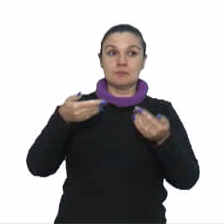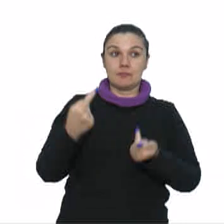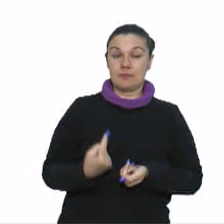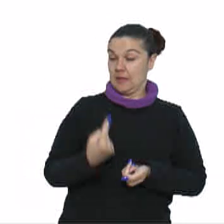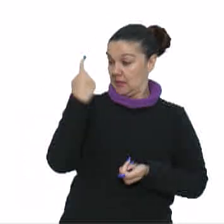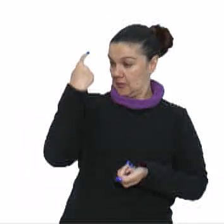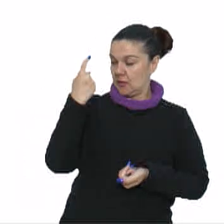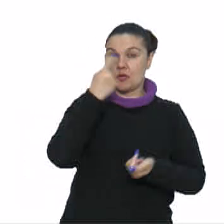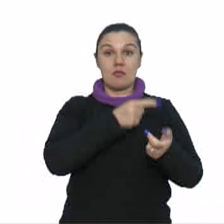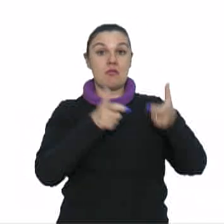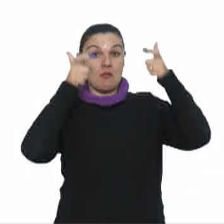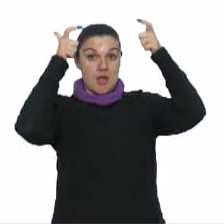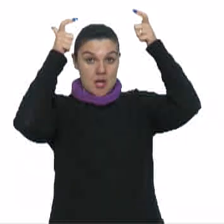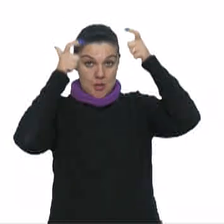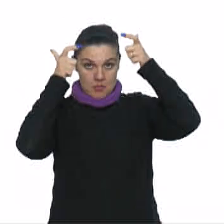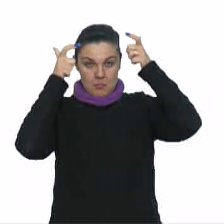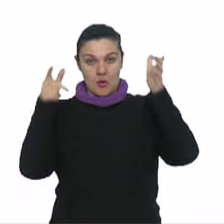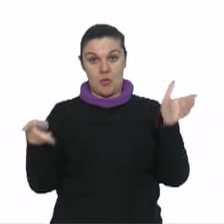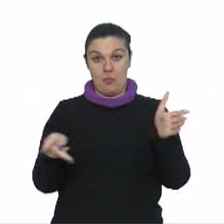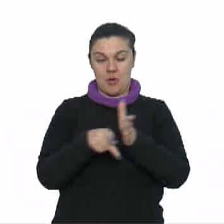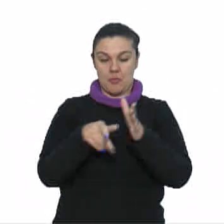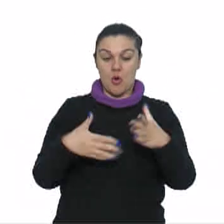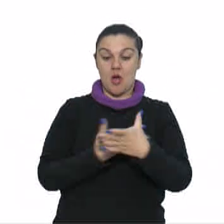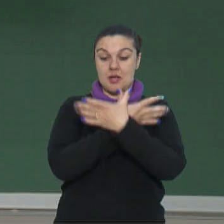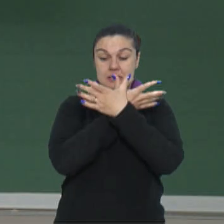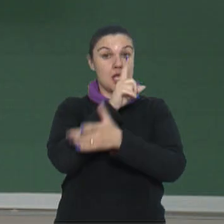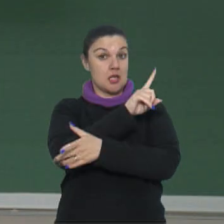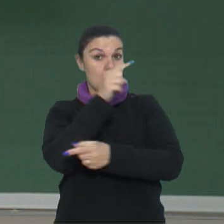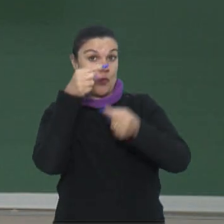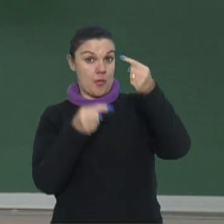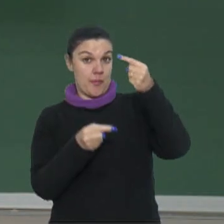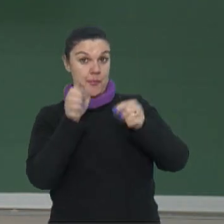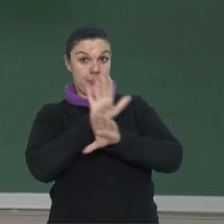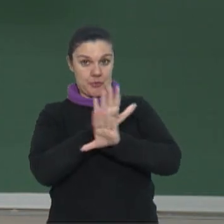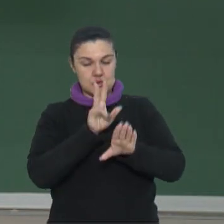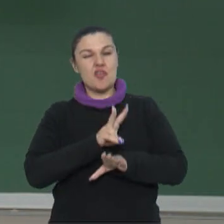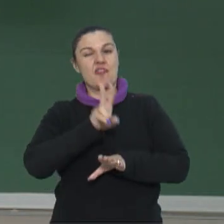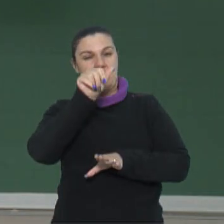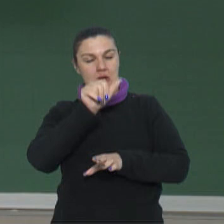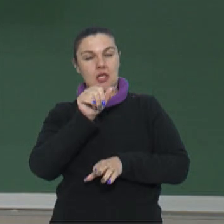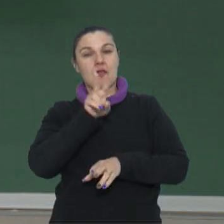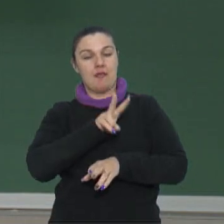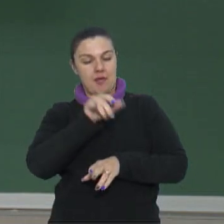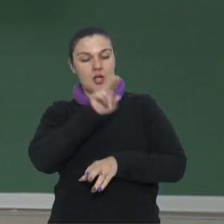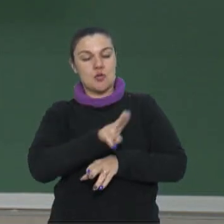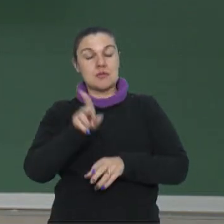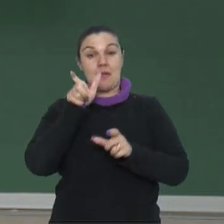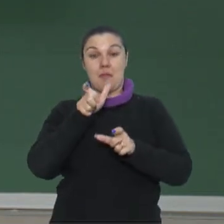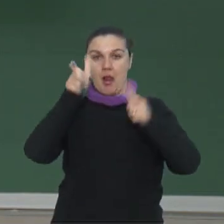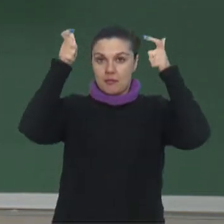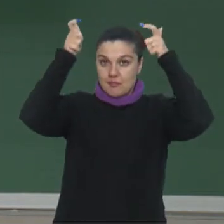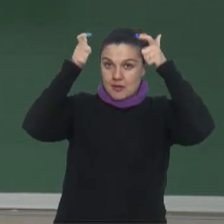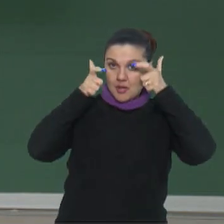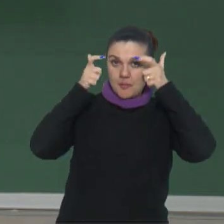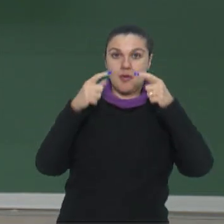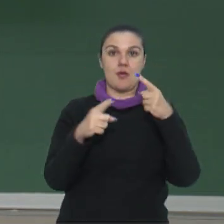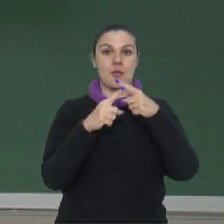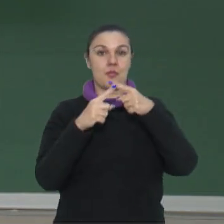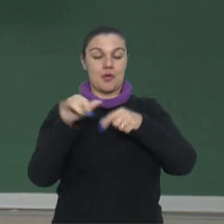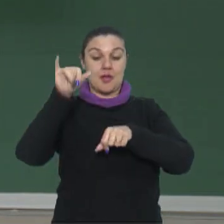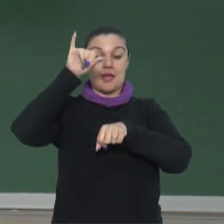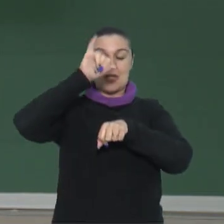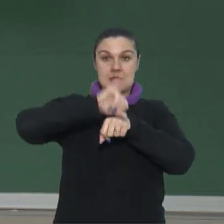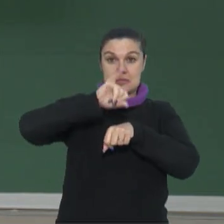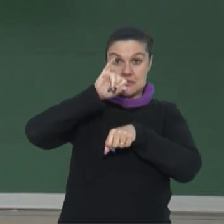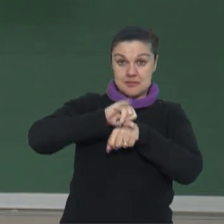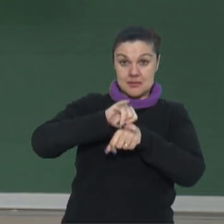O Império Azteca não era uma unidade política. Então vamos primeiro já desconstruir essa ideia. A gente vai usar o termo império porque ela, a cidade